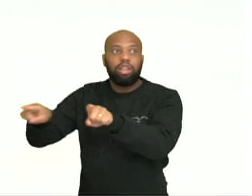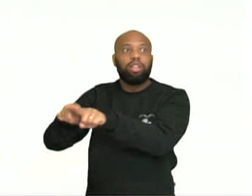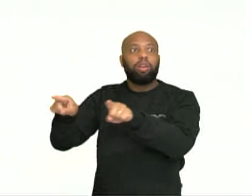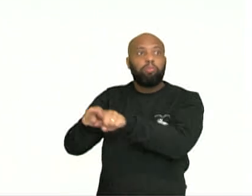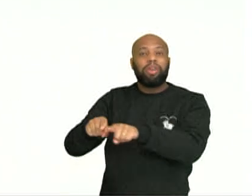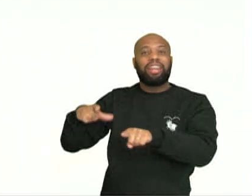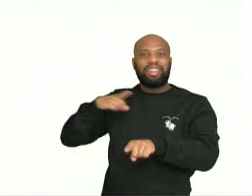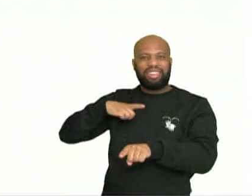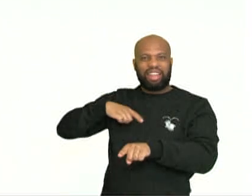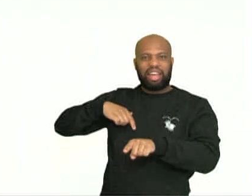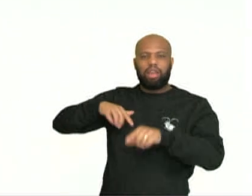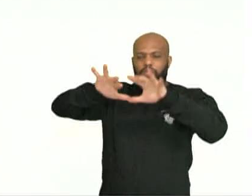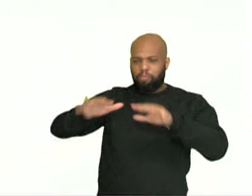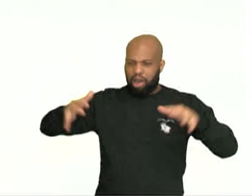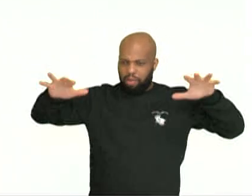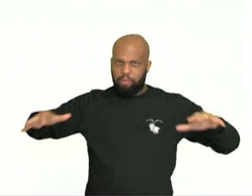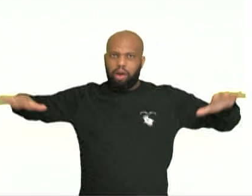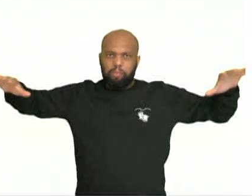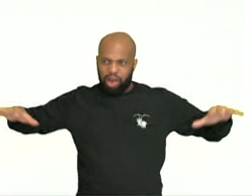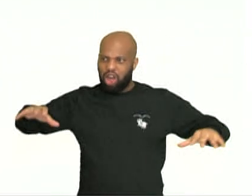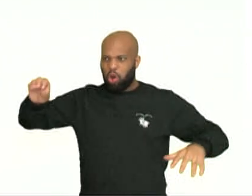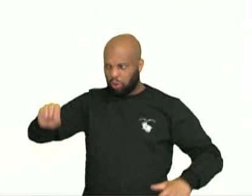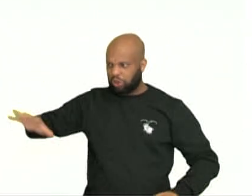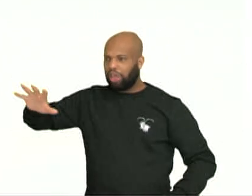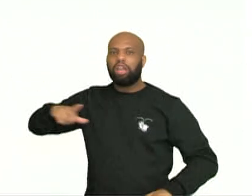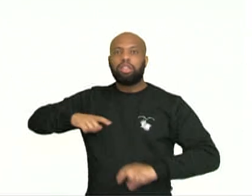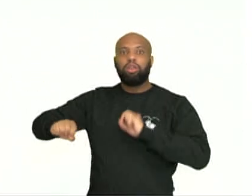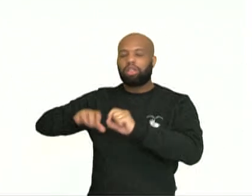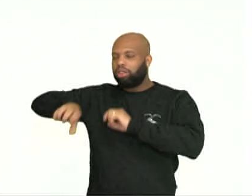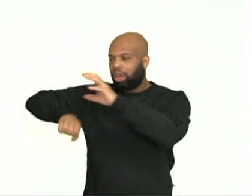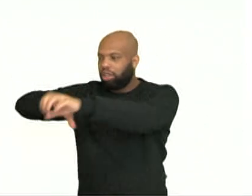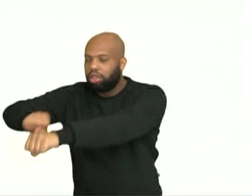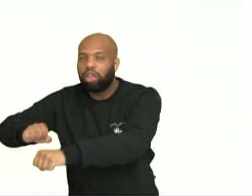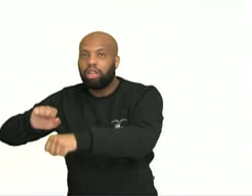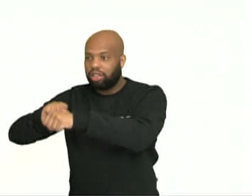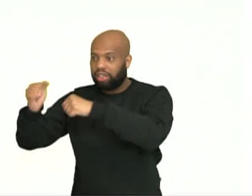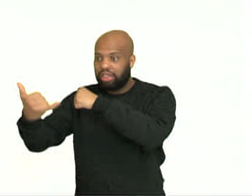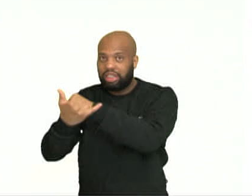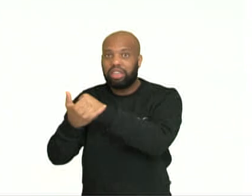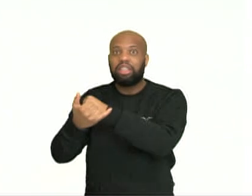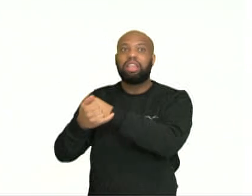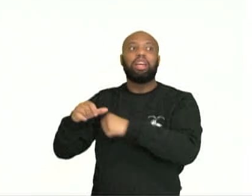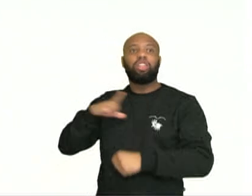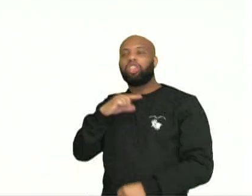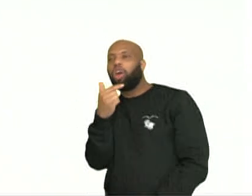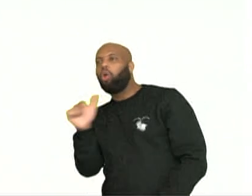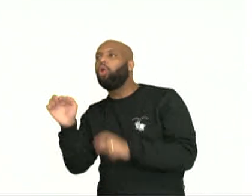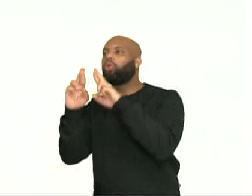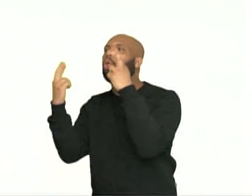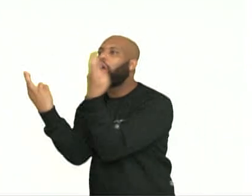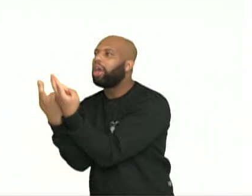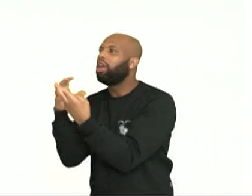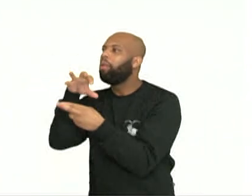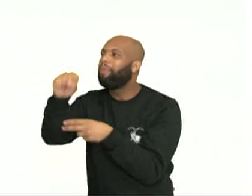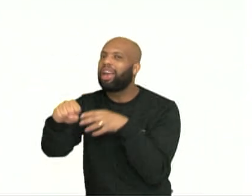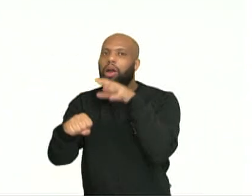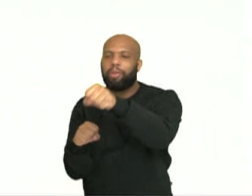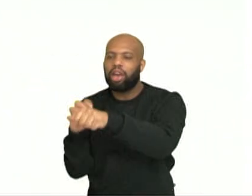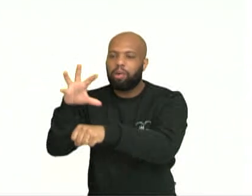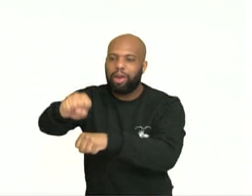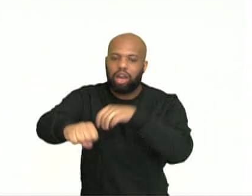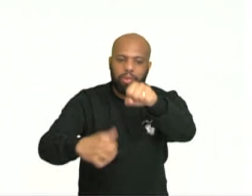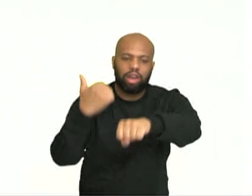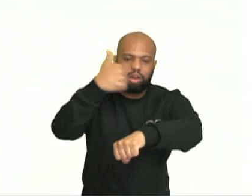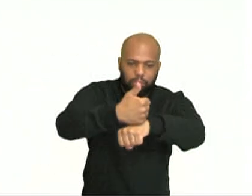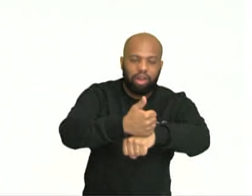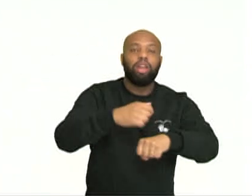além-mar, saiu da ilha da Grã-Bretanha e foi reunindo reinos em outras localidades Isso